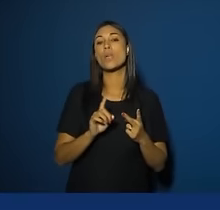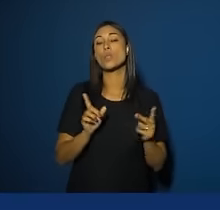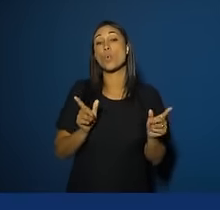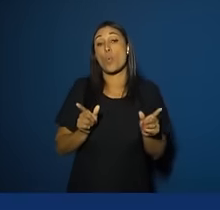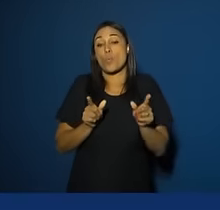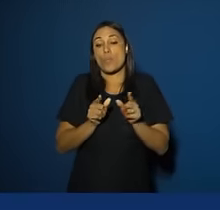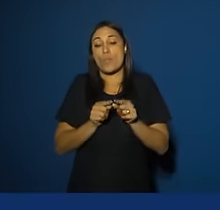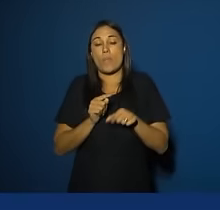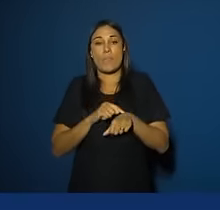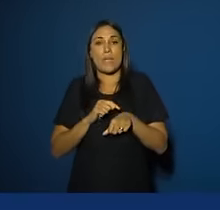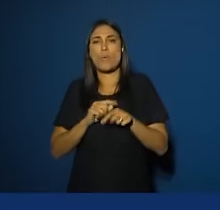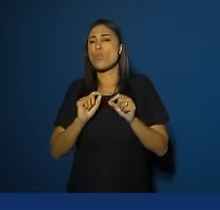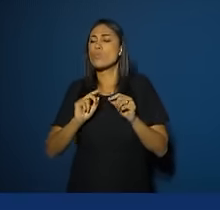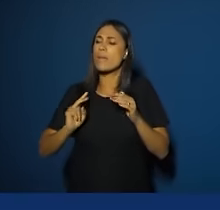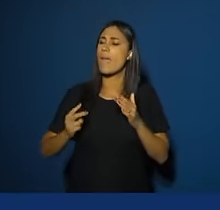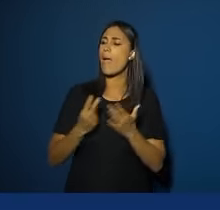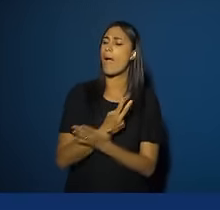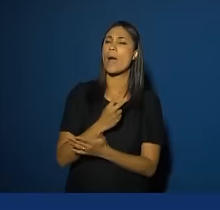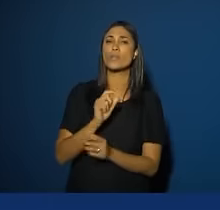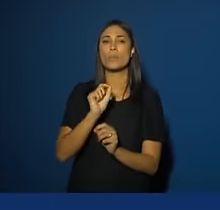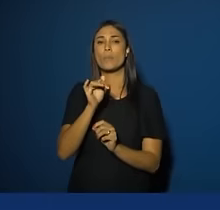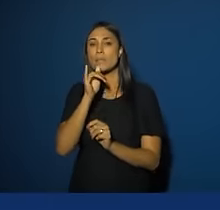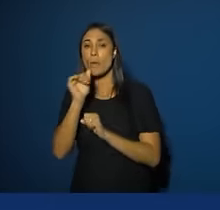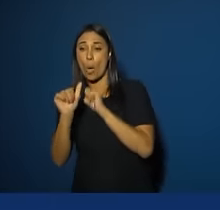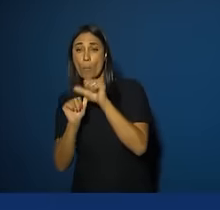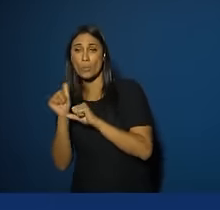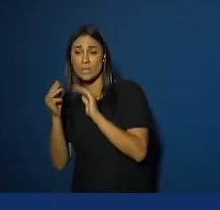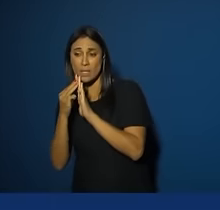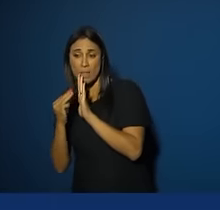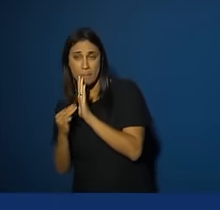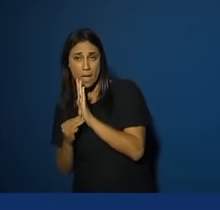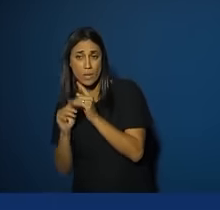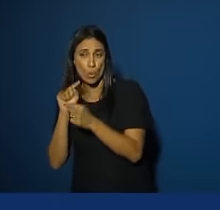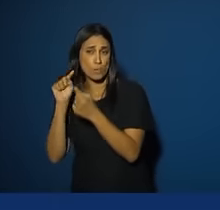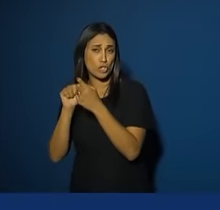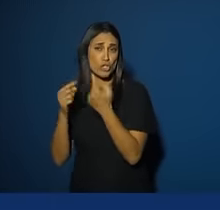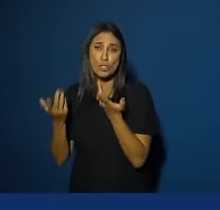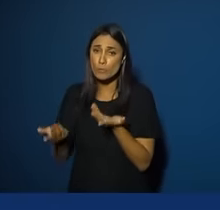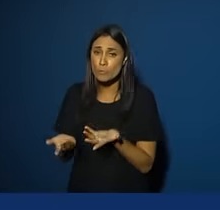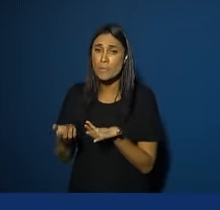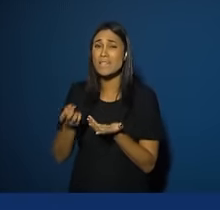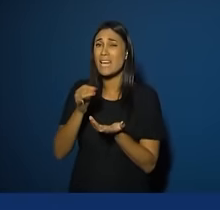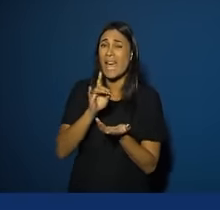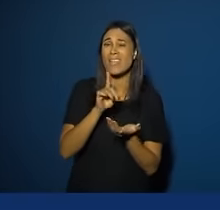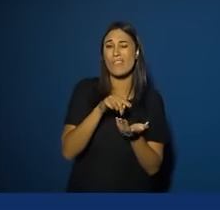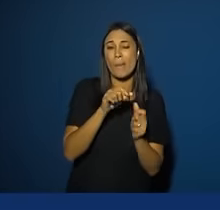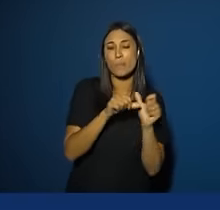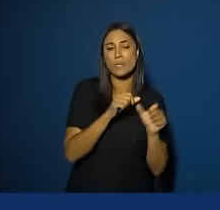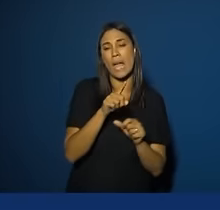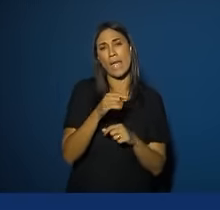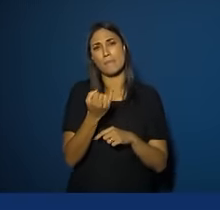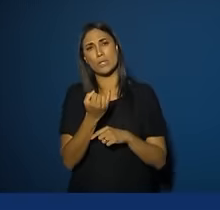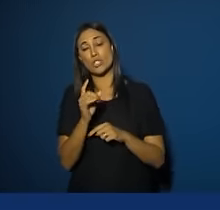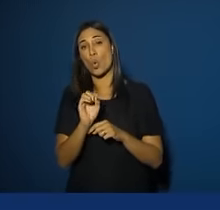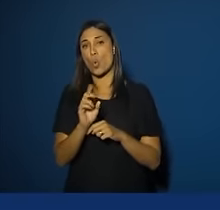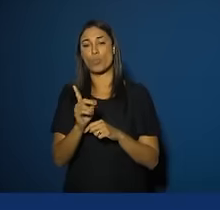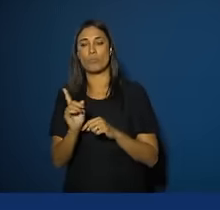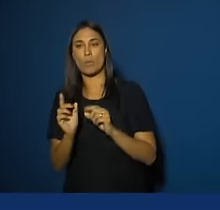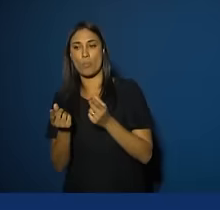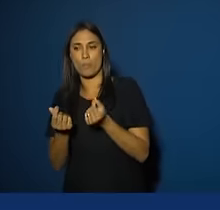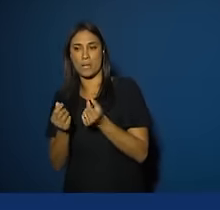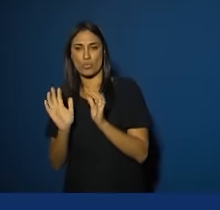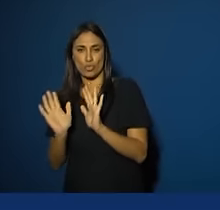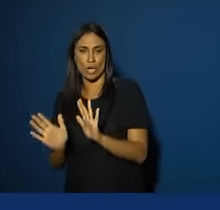curto prazo, o que pode dar errado? Mudança da meta? Parece que a meta vai mudar. Será que já está meio irrelevante, já está no preço?